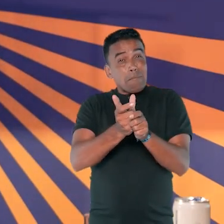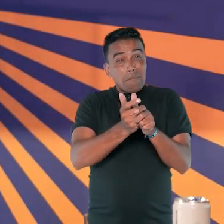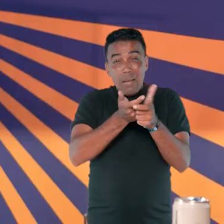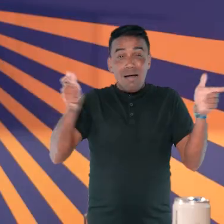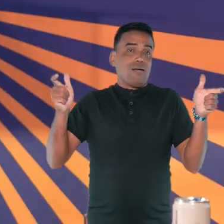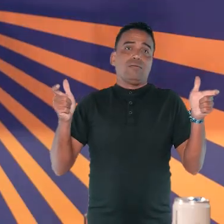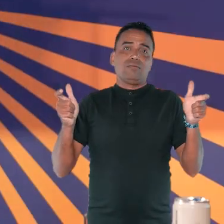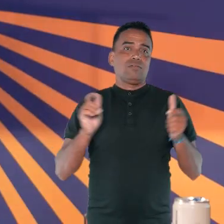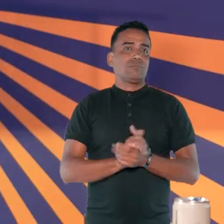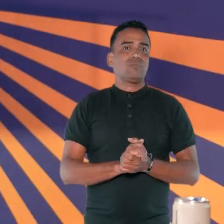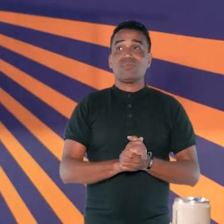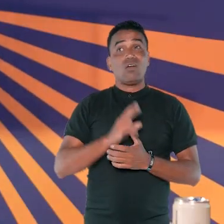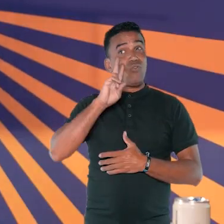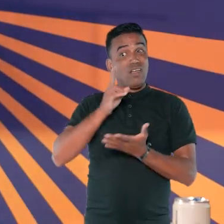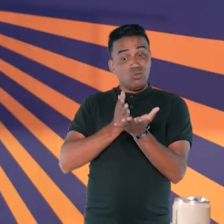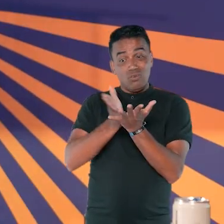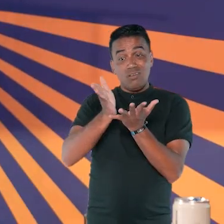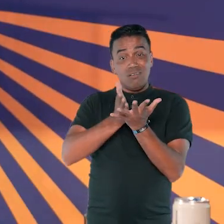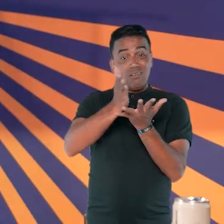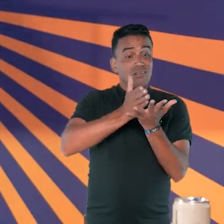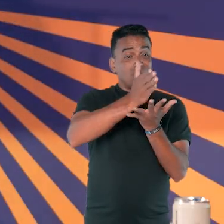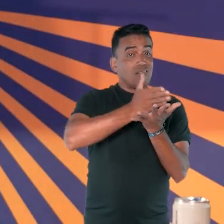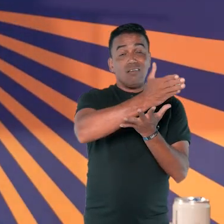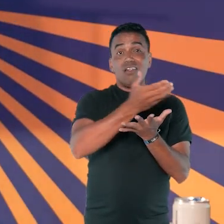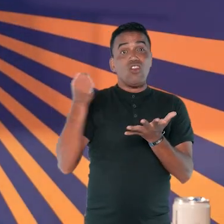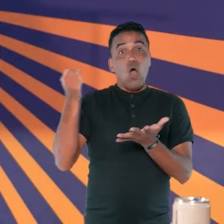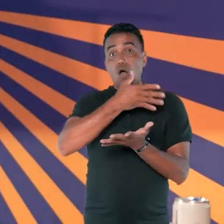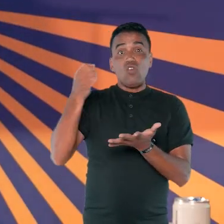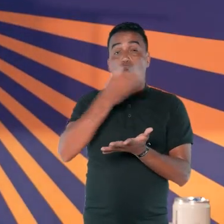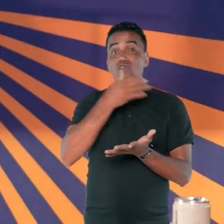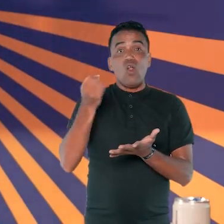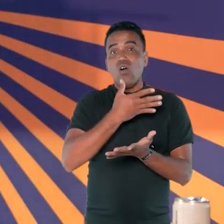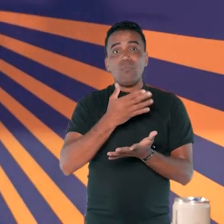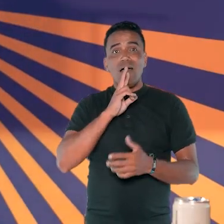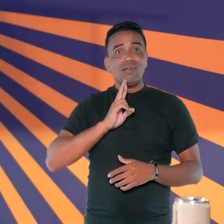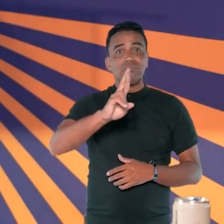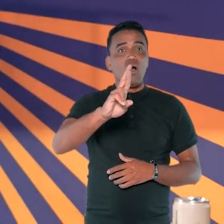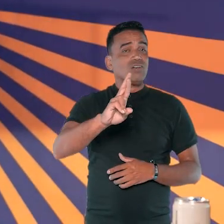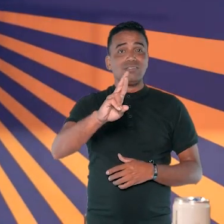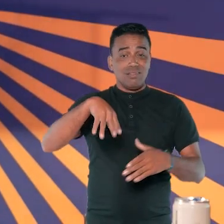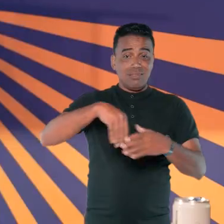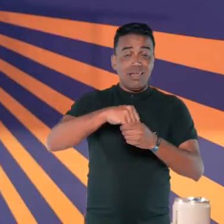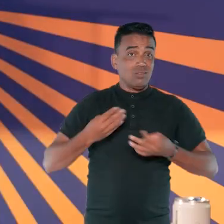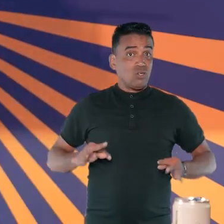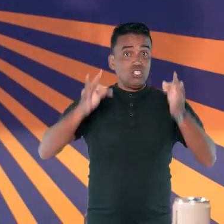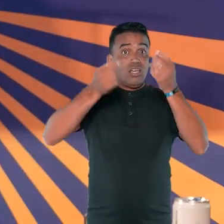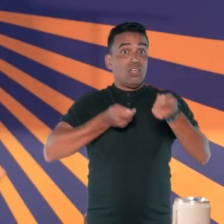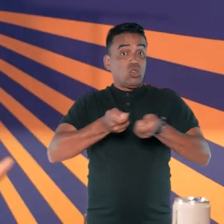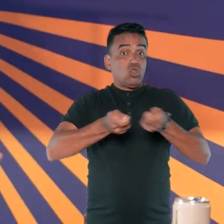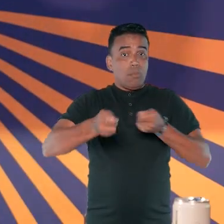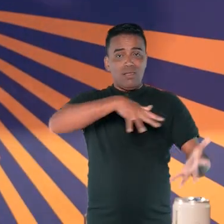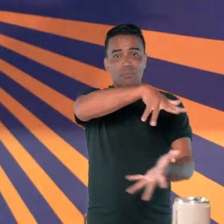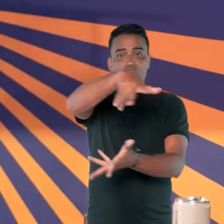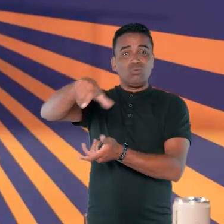Eu não vejo muitos caminhos novos e procedimentos novos para dar resposta às tecnologias que dominam o mundo, à